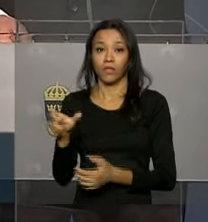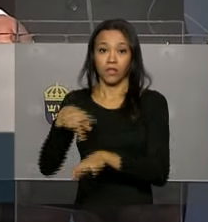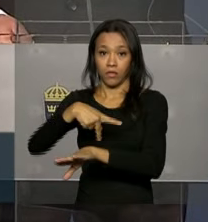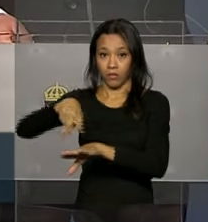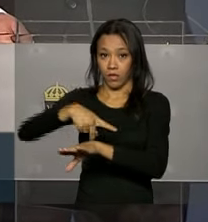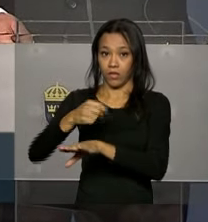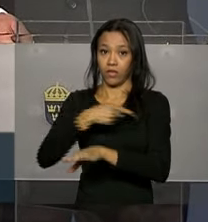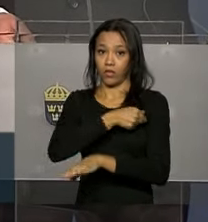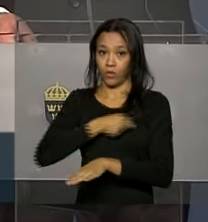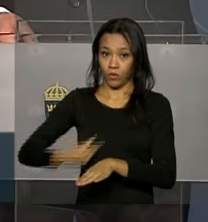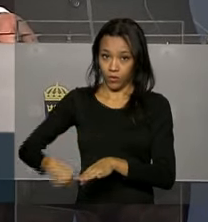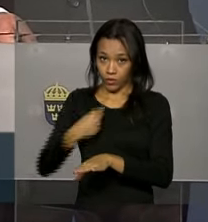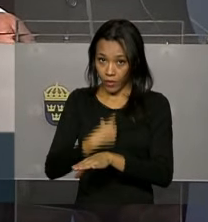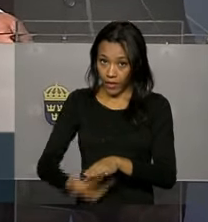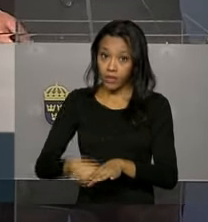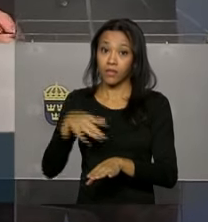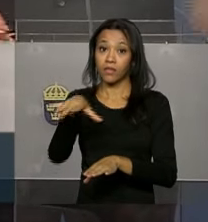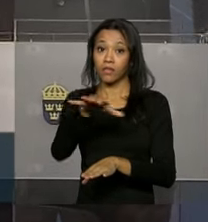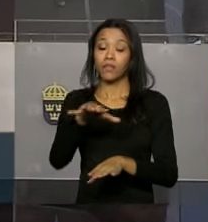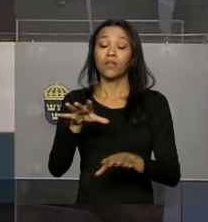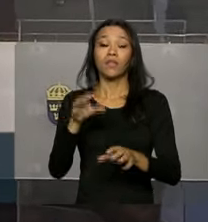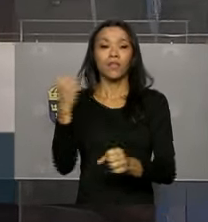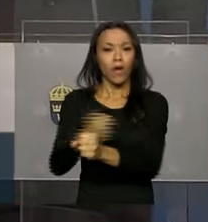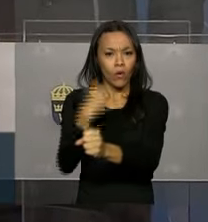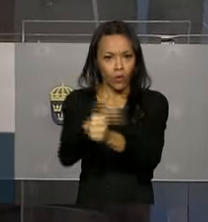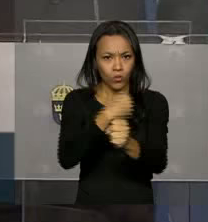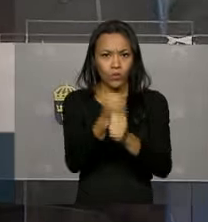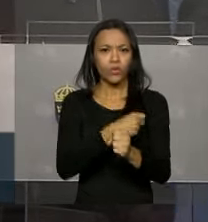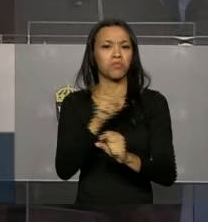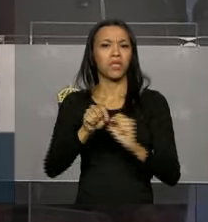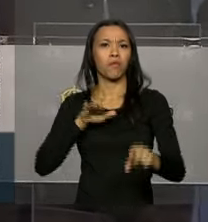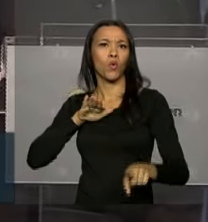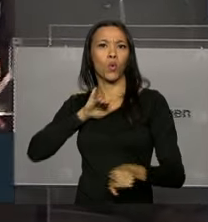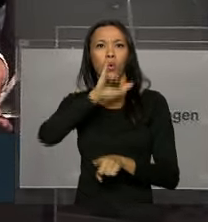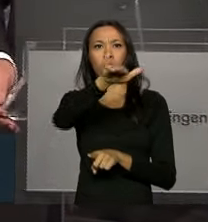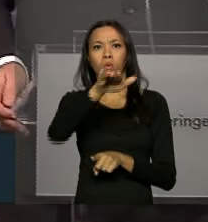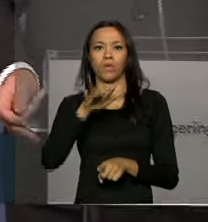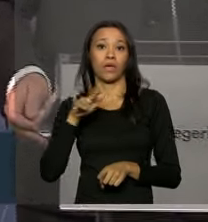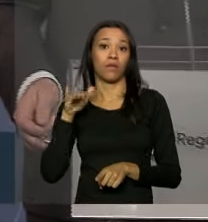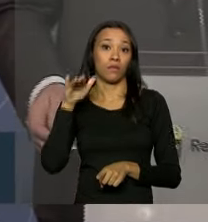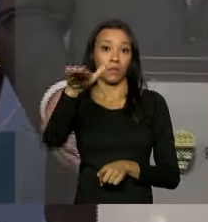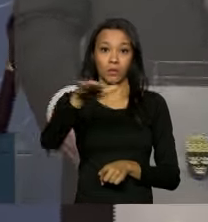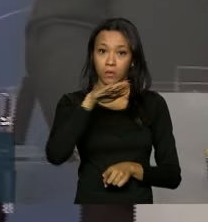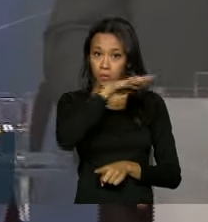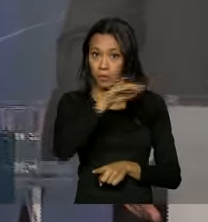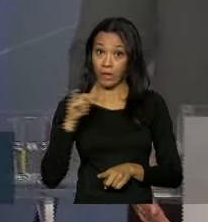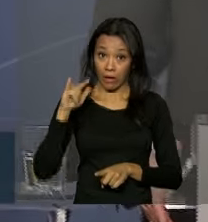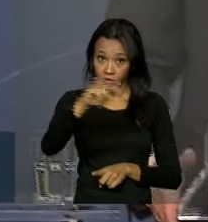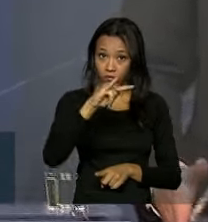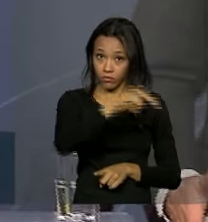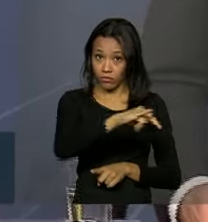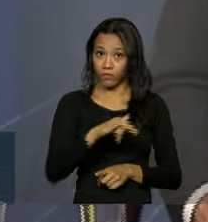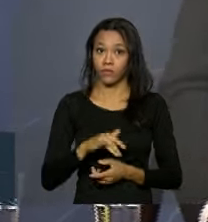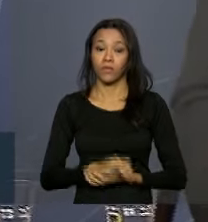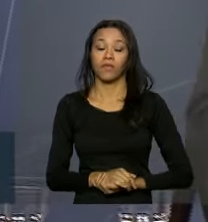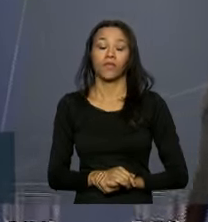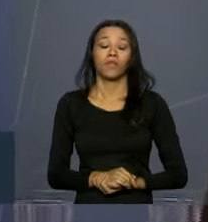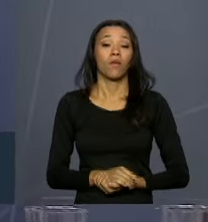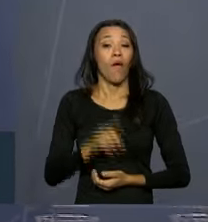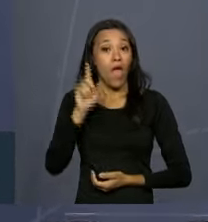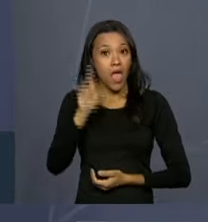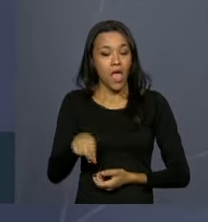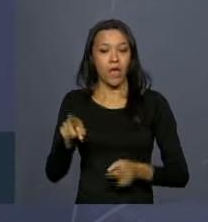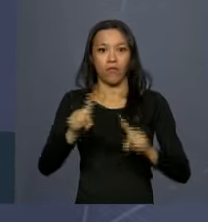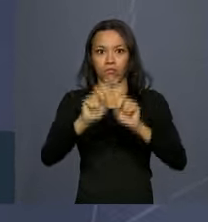produção do dos caças Gripen NG. é um uma um